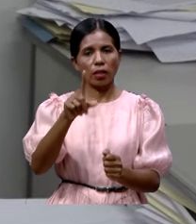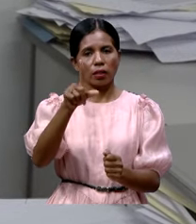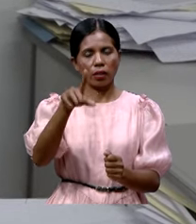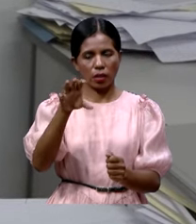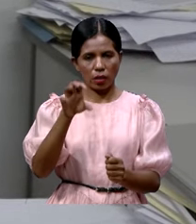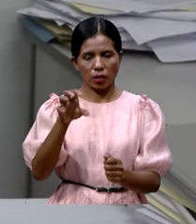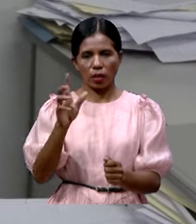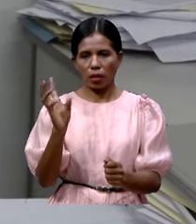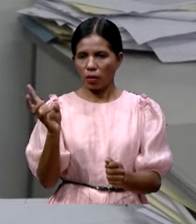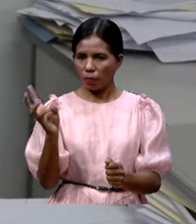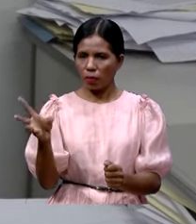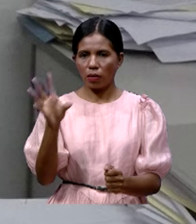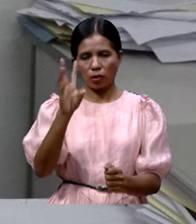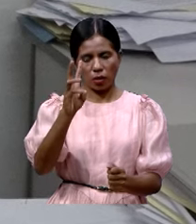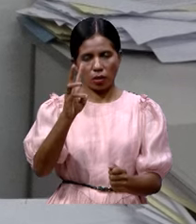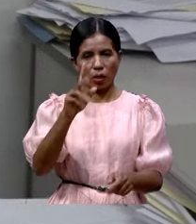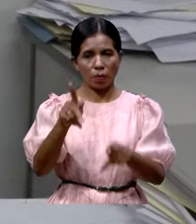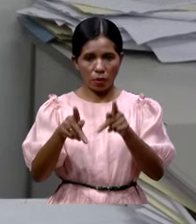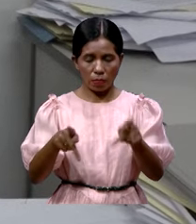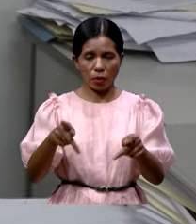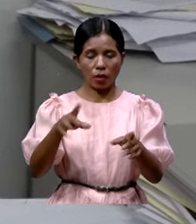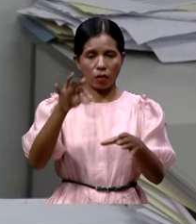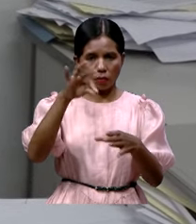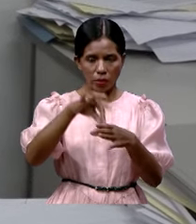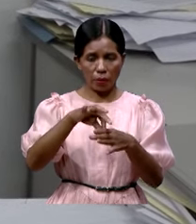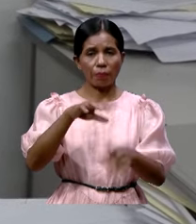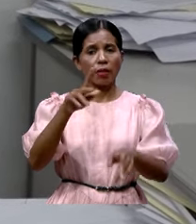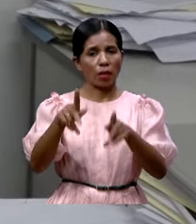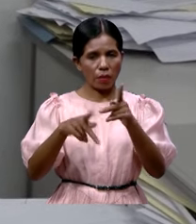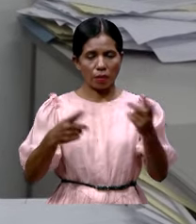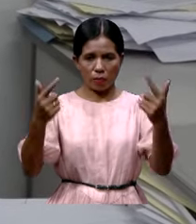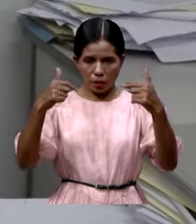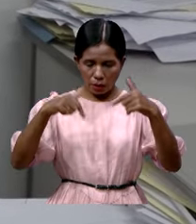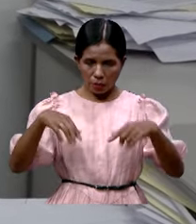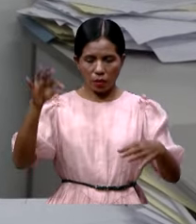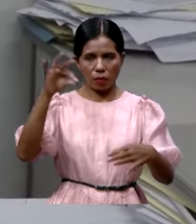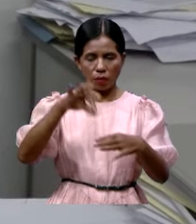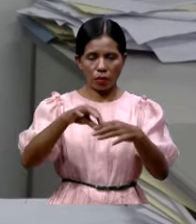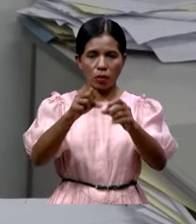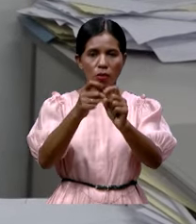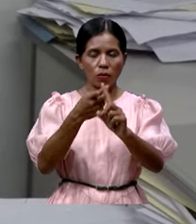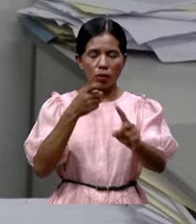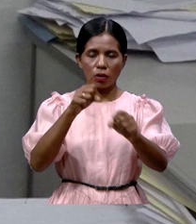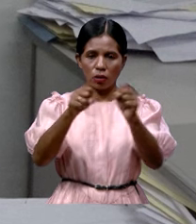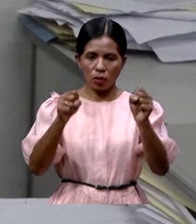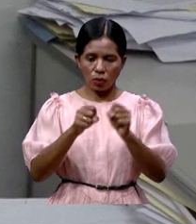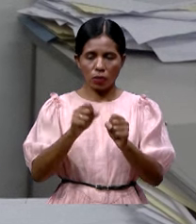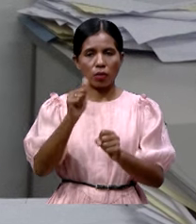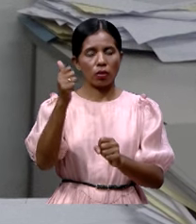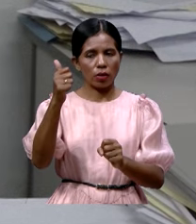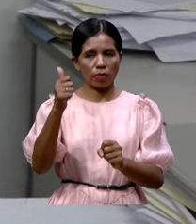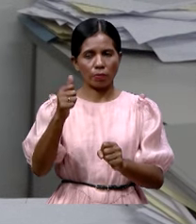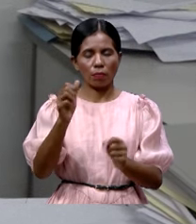33.176 eleitores. Eleitor nebe mai vota, husi suku Sanulu hotu,